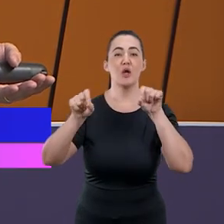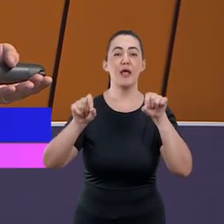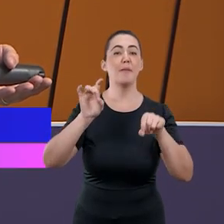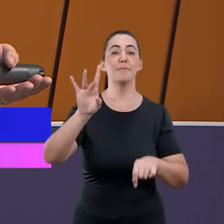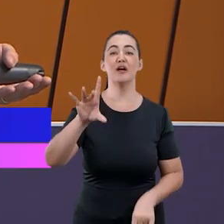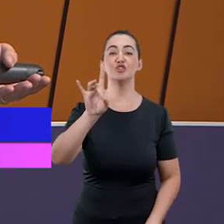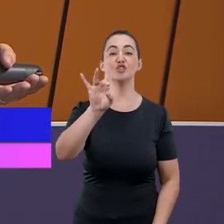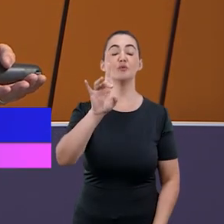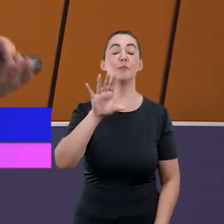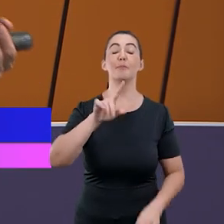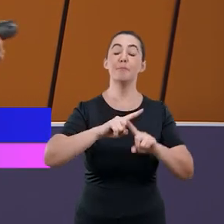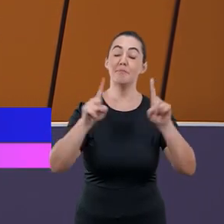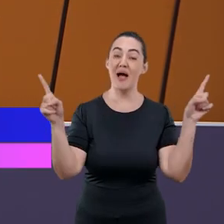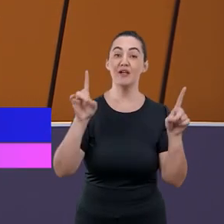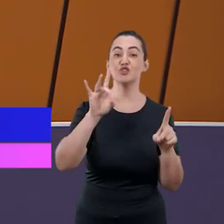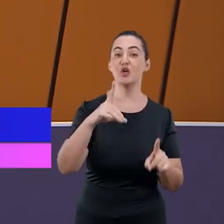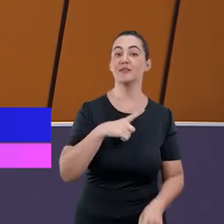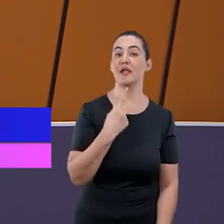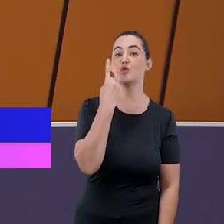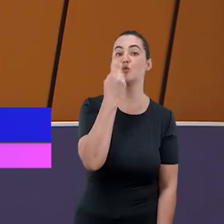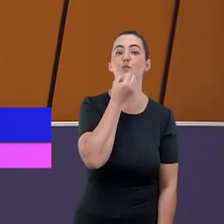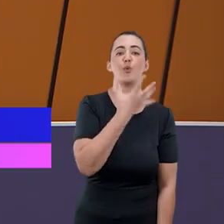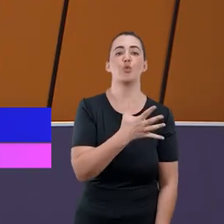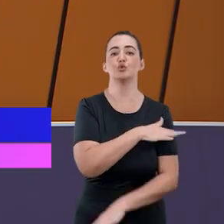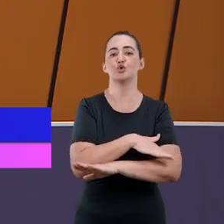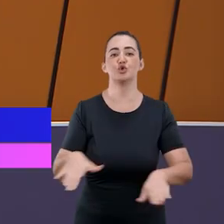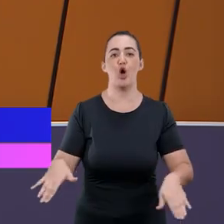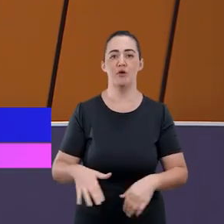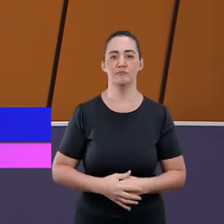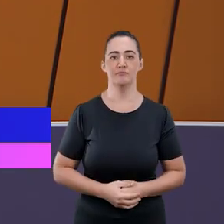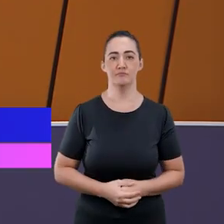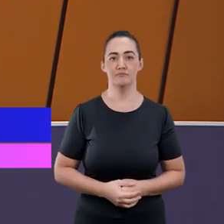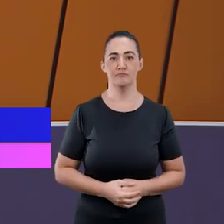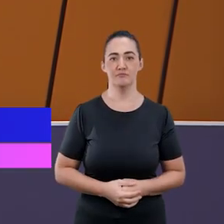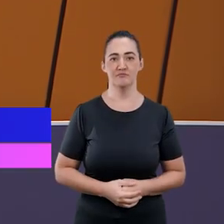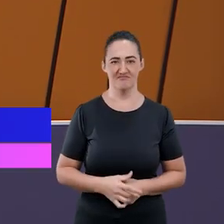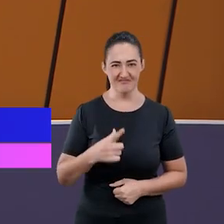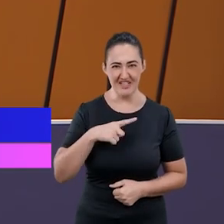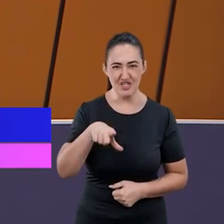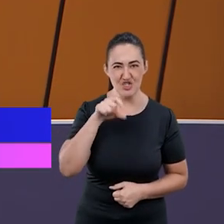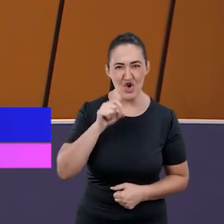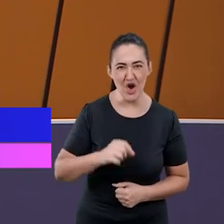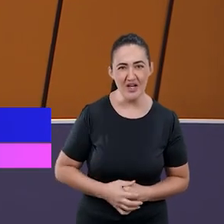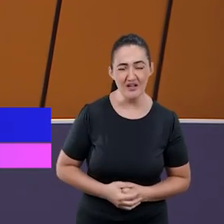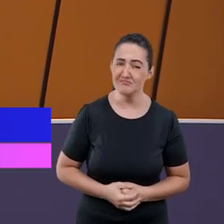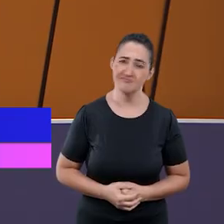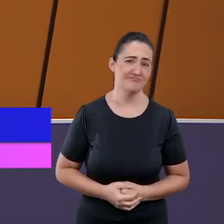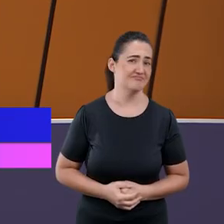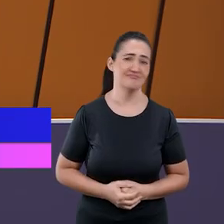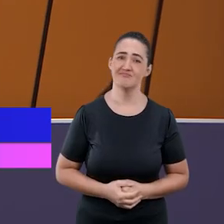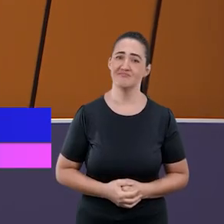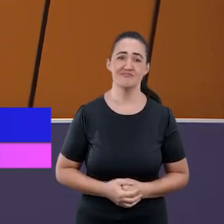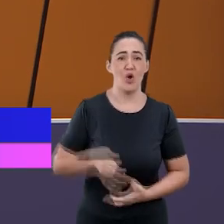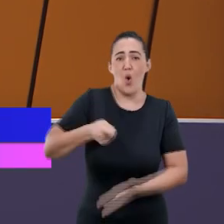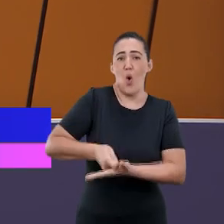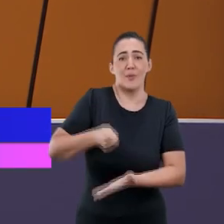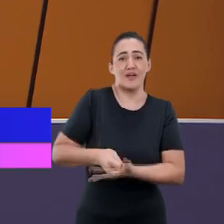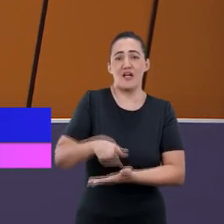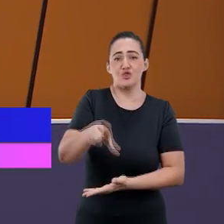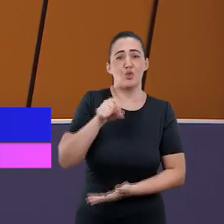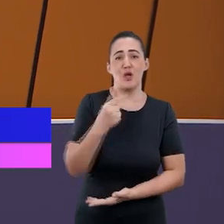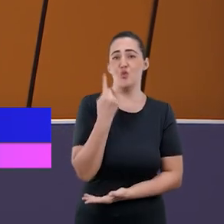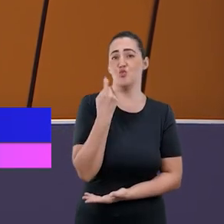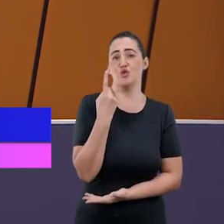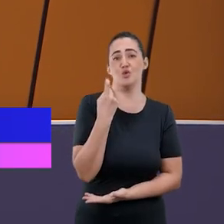não seriam livres para escolher, eles não teriam possibilidade nenhuma de escolha, eles teriam que viver de acordo com a vontade de Deus, porque eles seriam seres